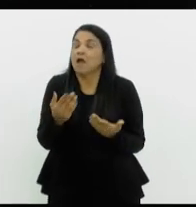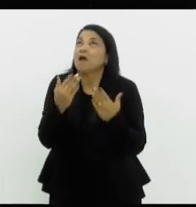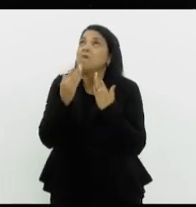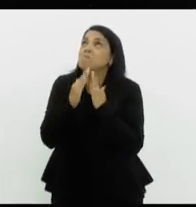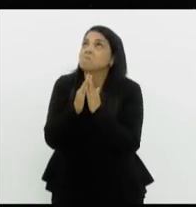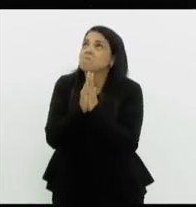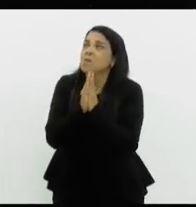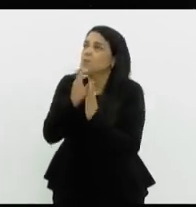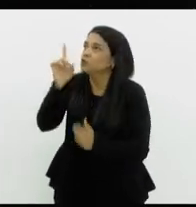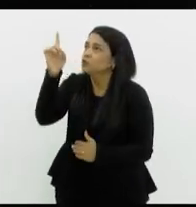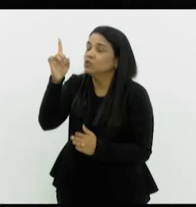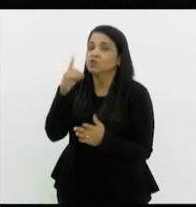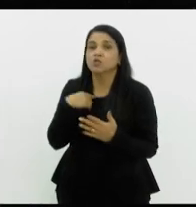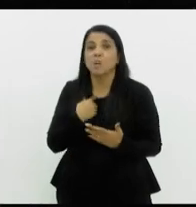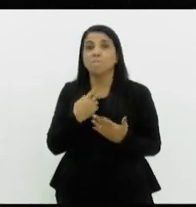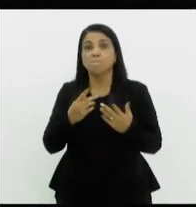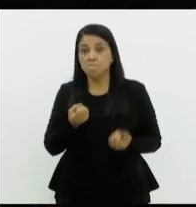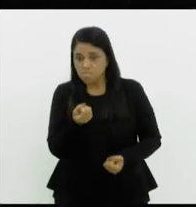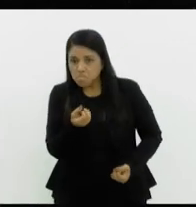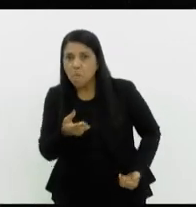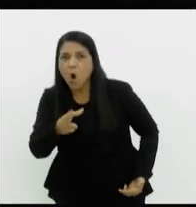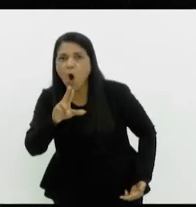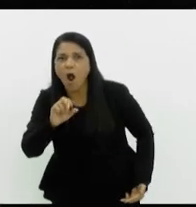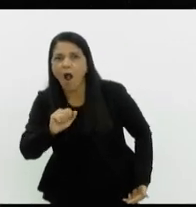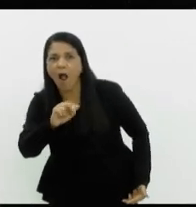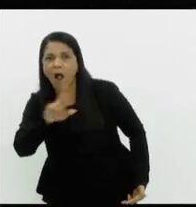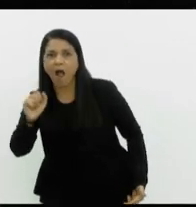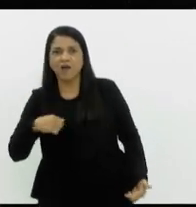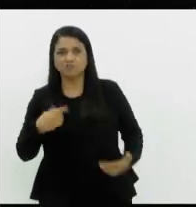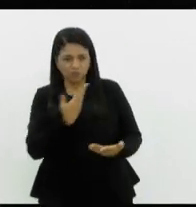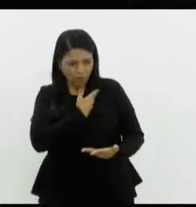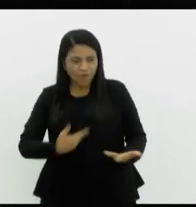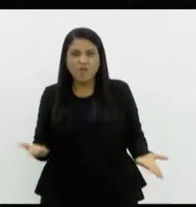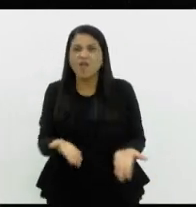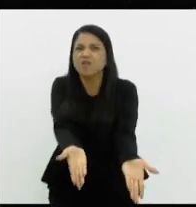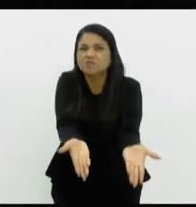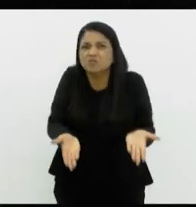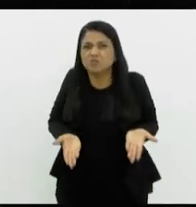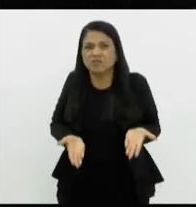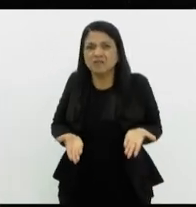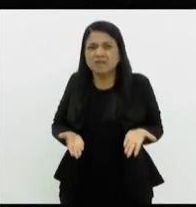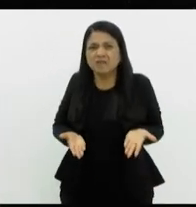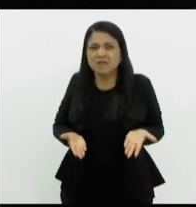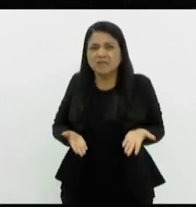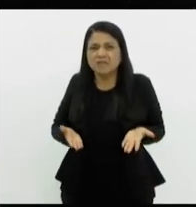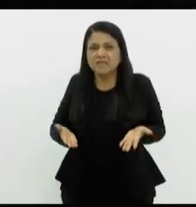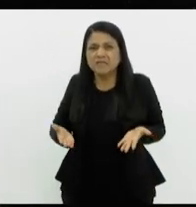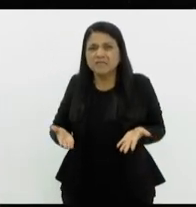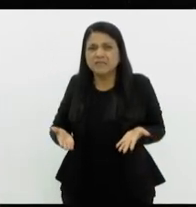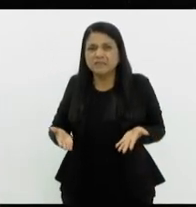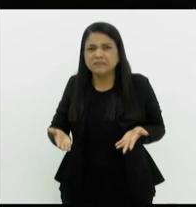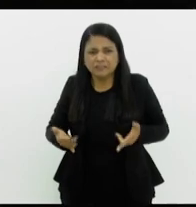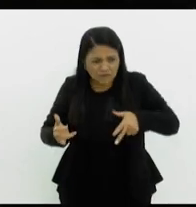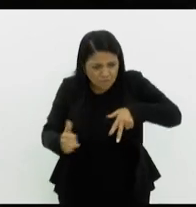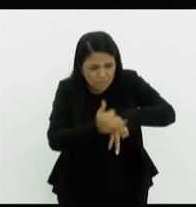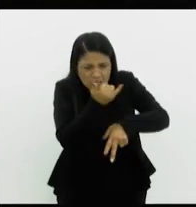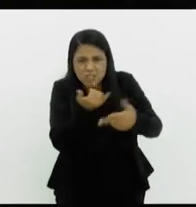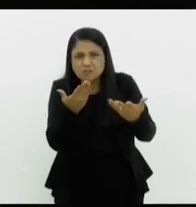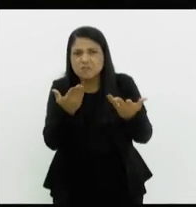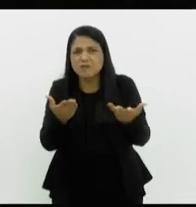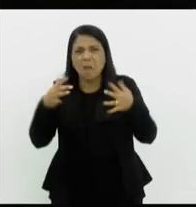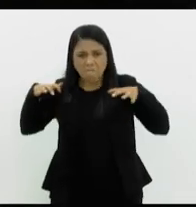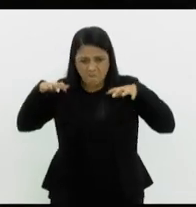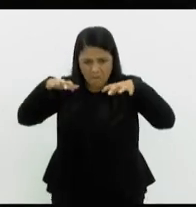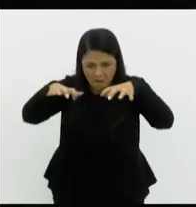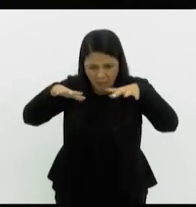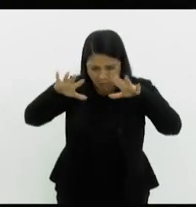de governo do amor que vocês acham que é isso? Isso não existe, cara. A gente está passando por uma tragédia e vocês estão querendo militar, vocês estão querendo fazer